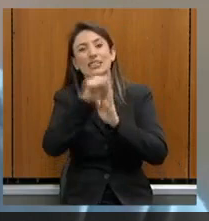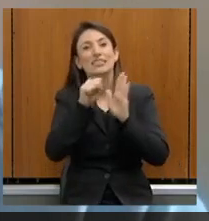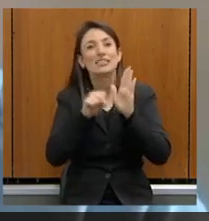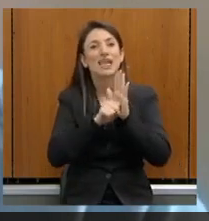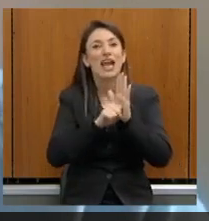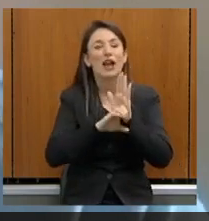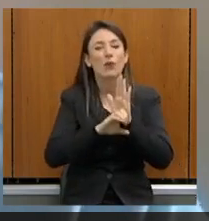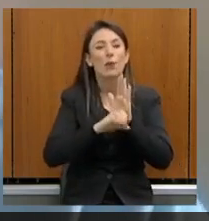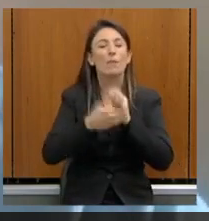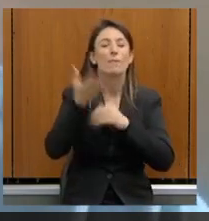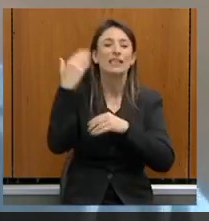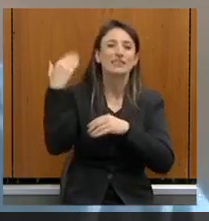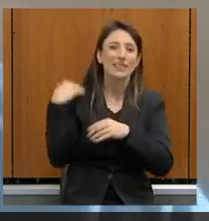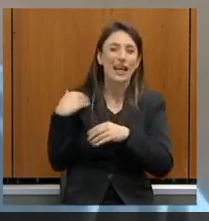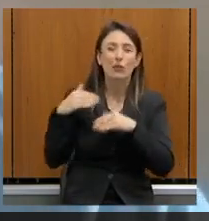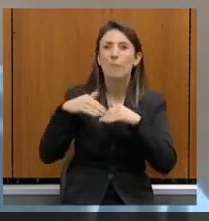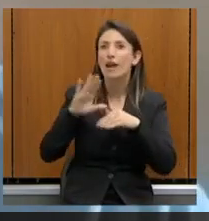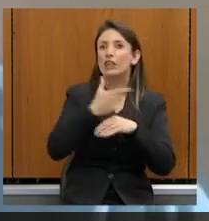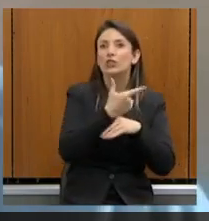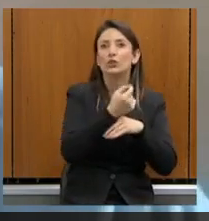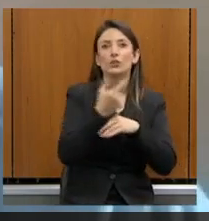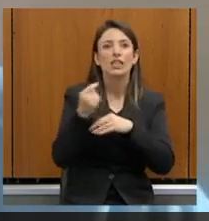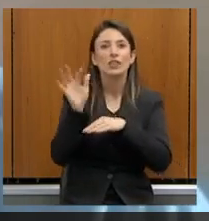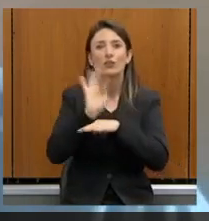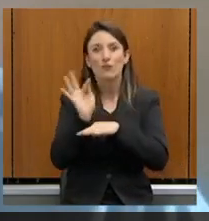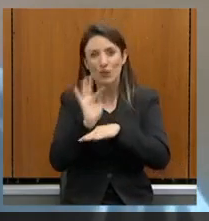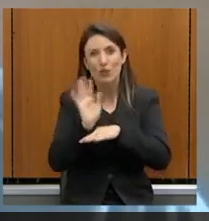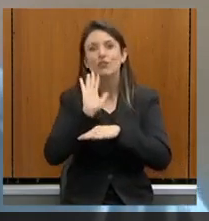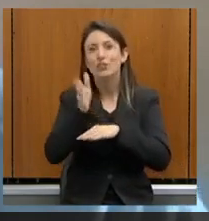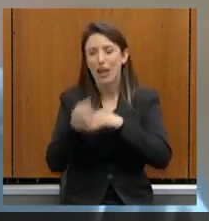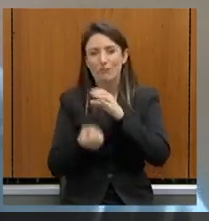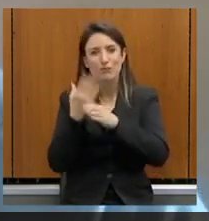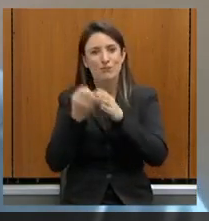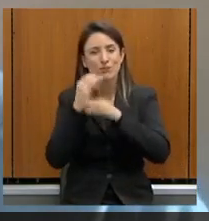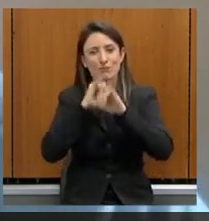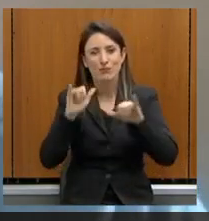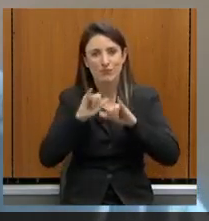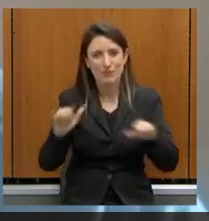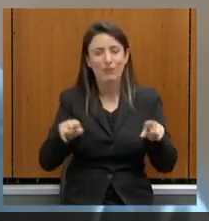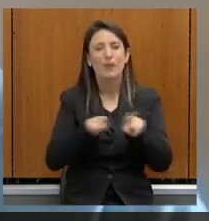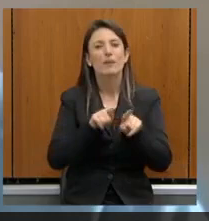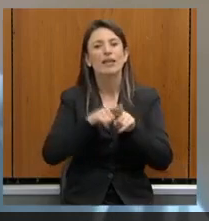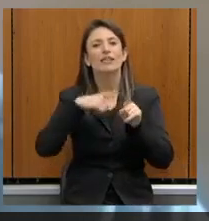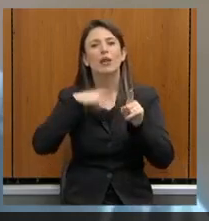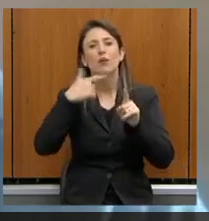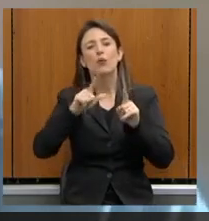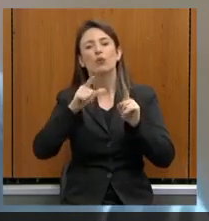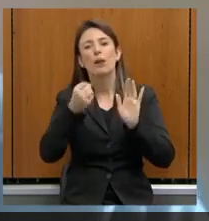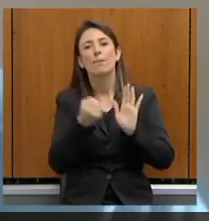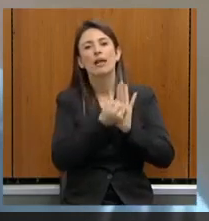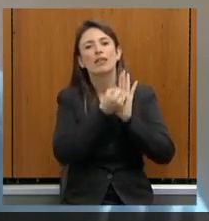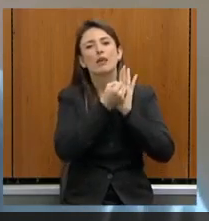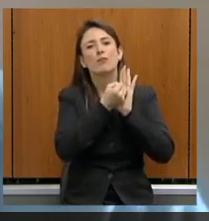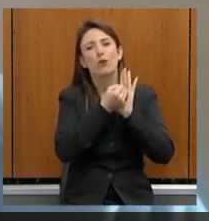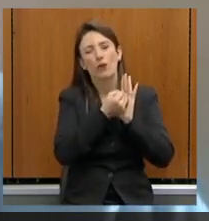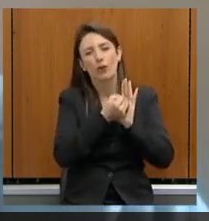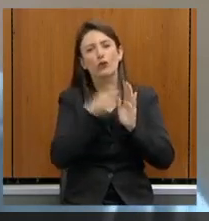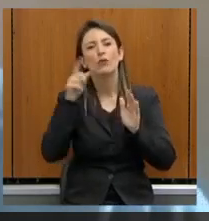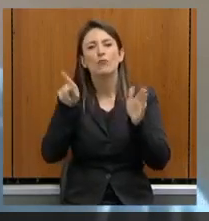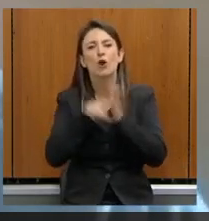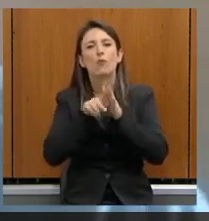produzidos, temos também um patrimônio cultural a céu aberto do movimento modernista,